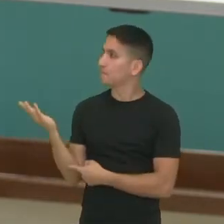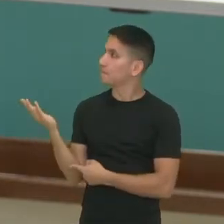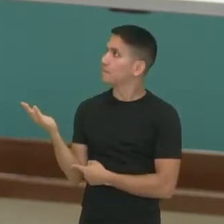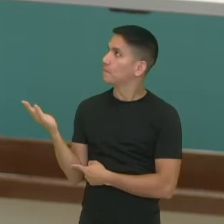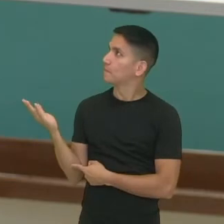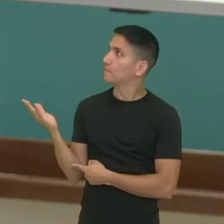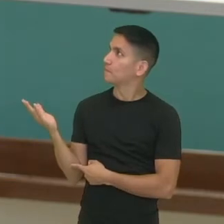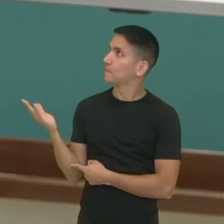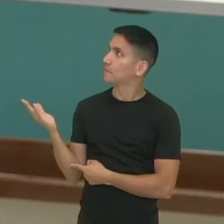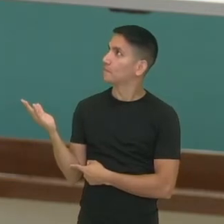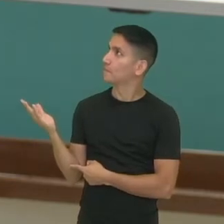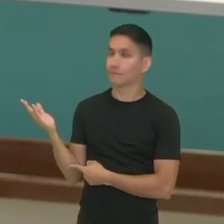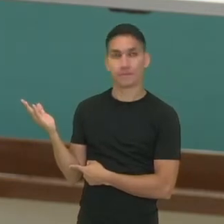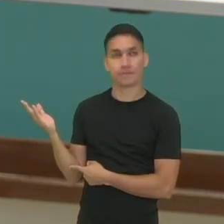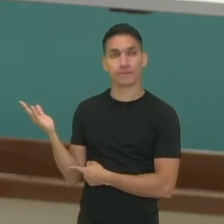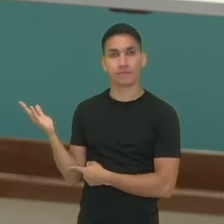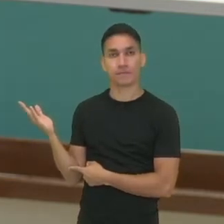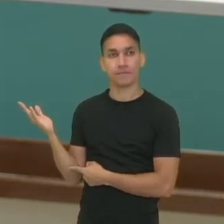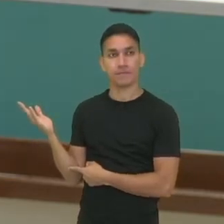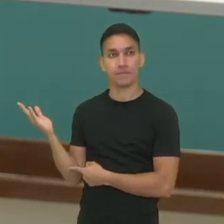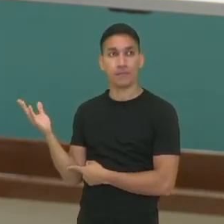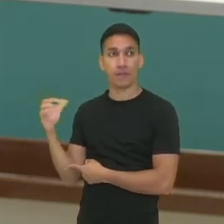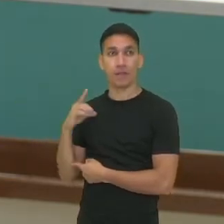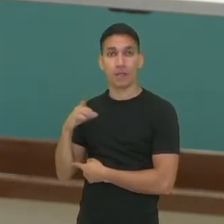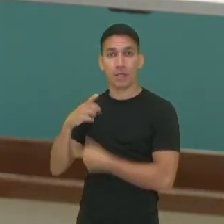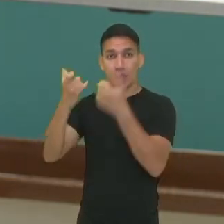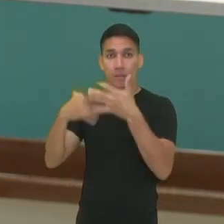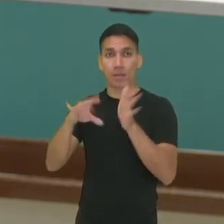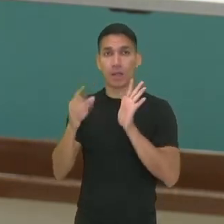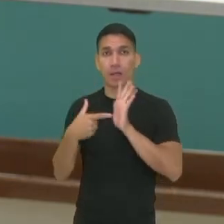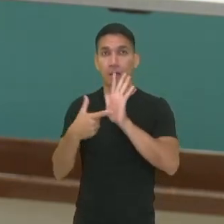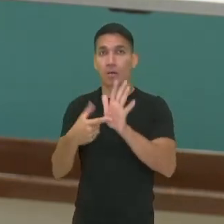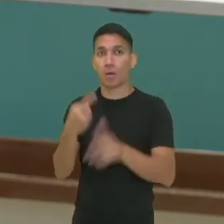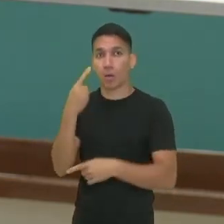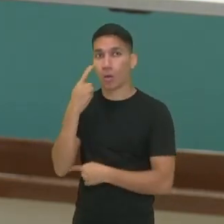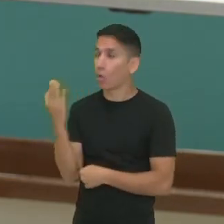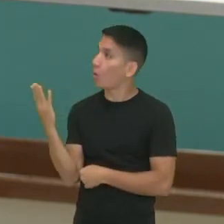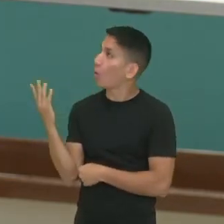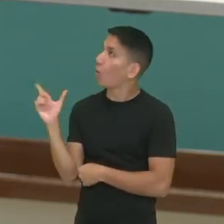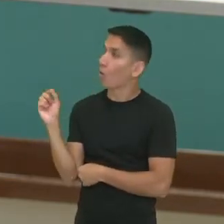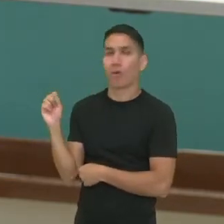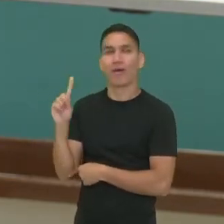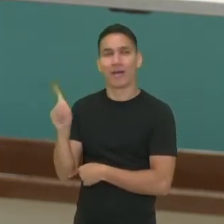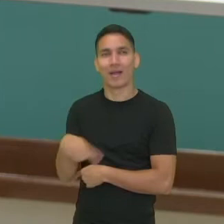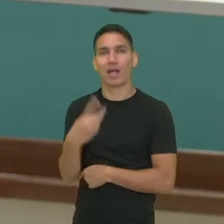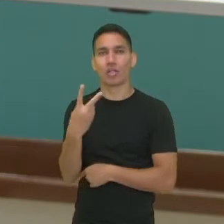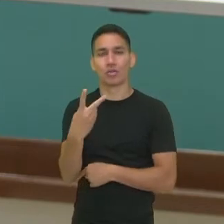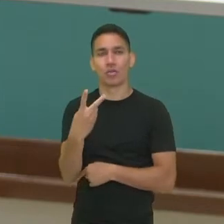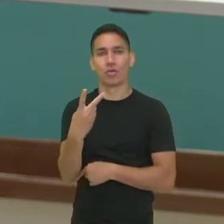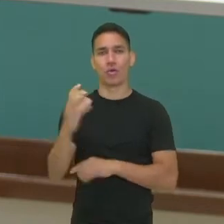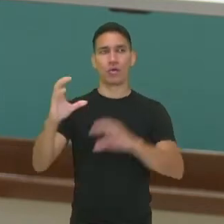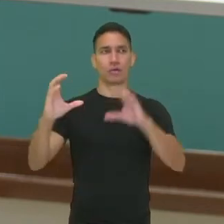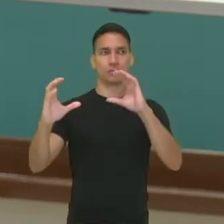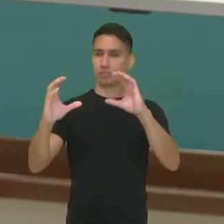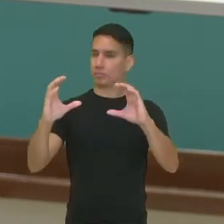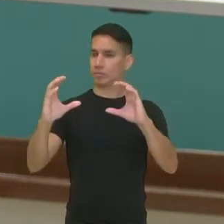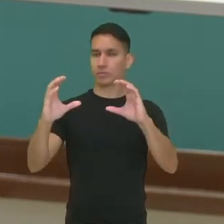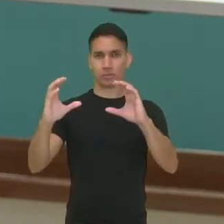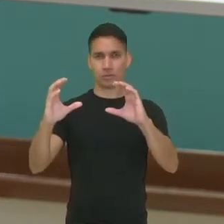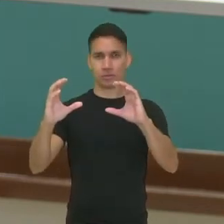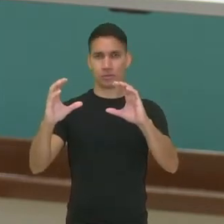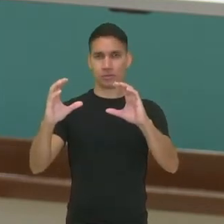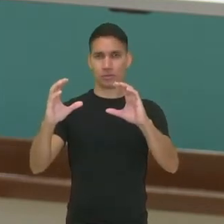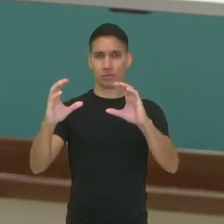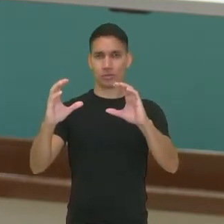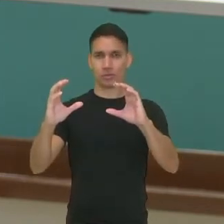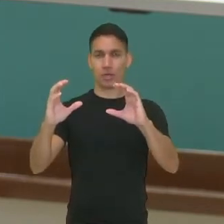isômeras. Observe aqui, nós temos então aqui os 2 átomos de carbono representado por